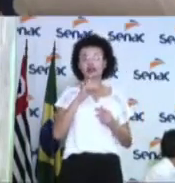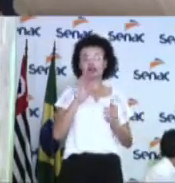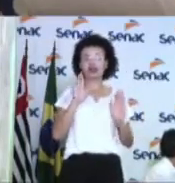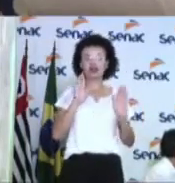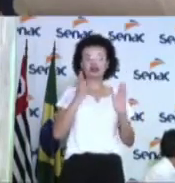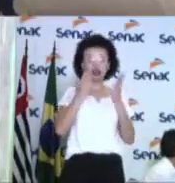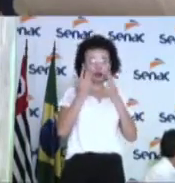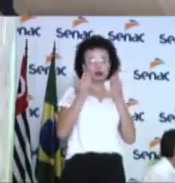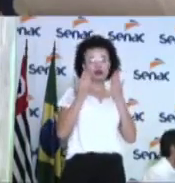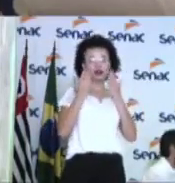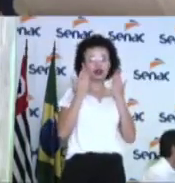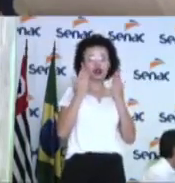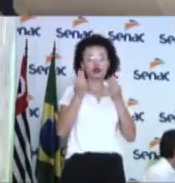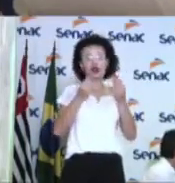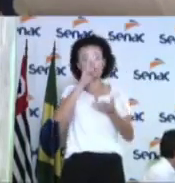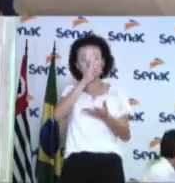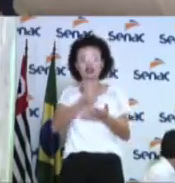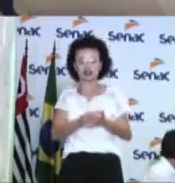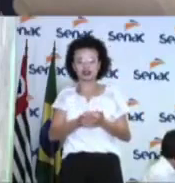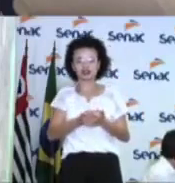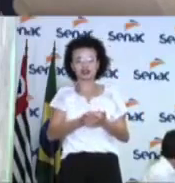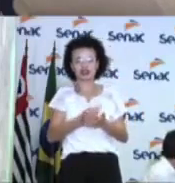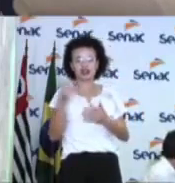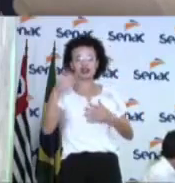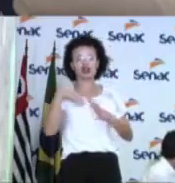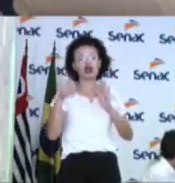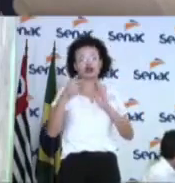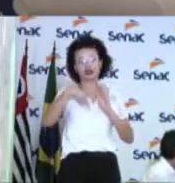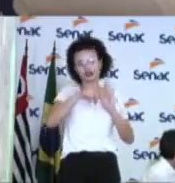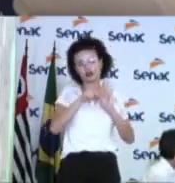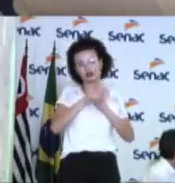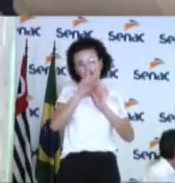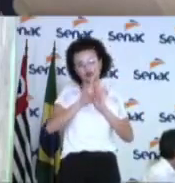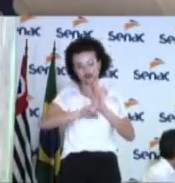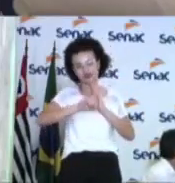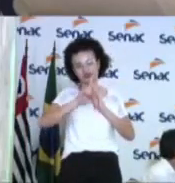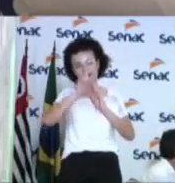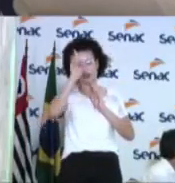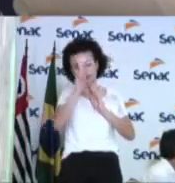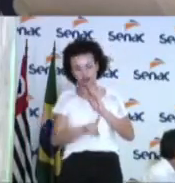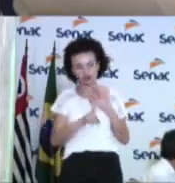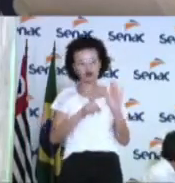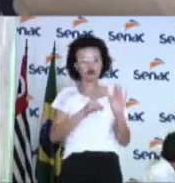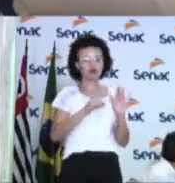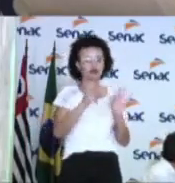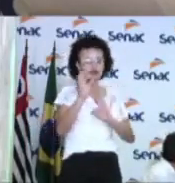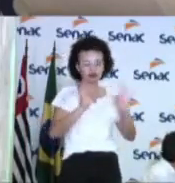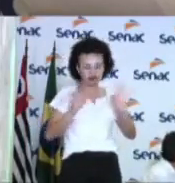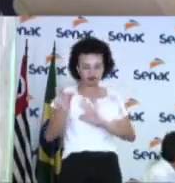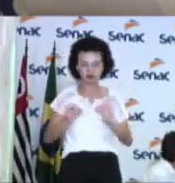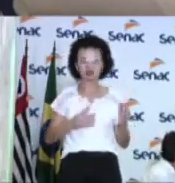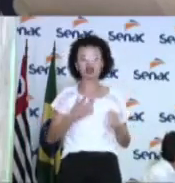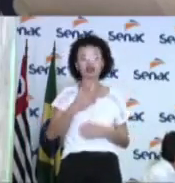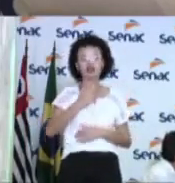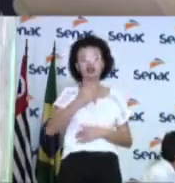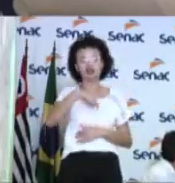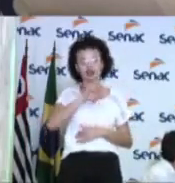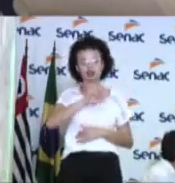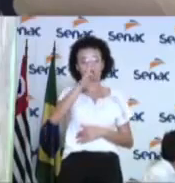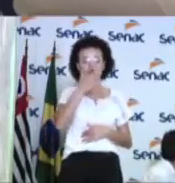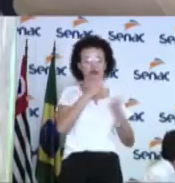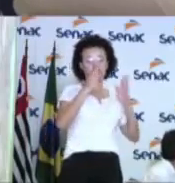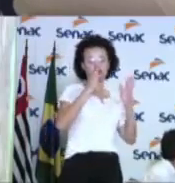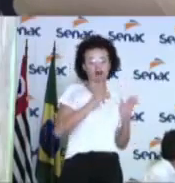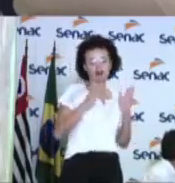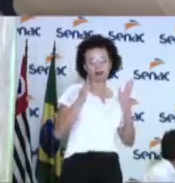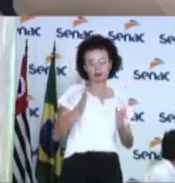Assim. A gente tem esse papel como diretor de criação de tentar organizar isso para que isso consiga